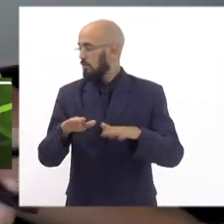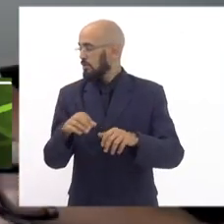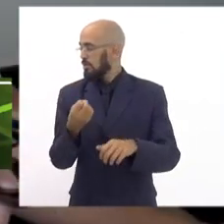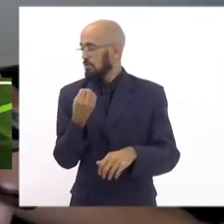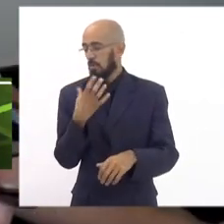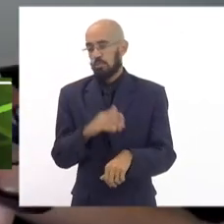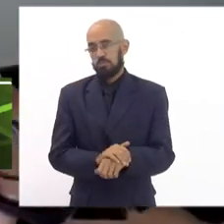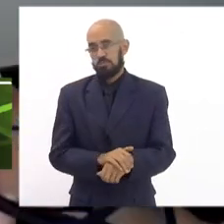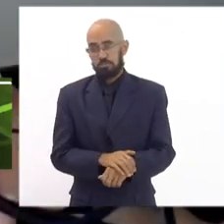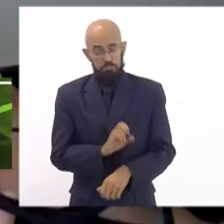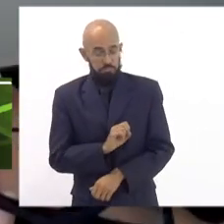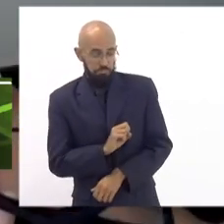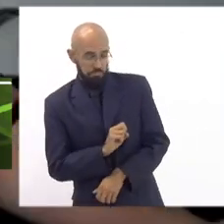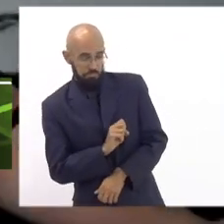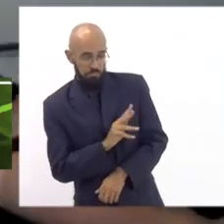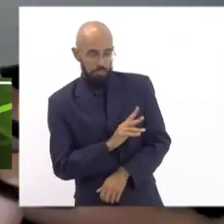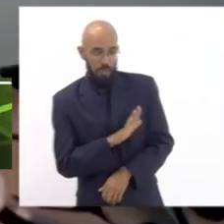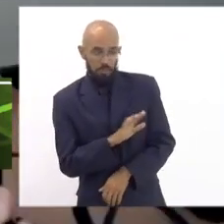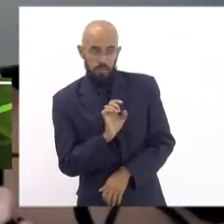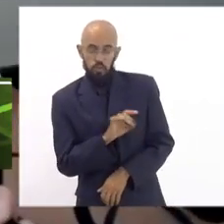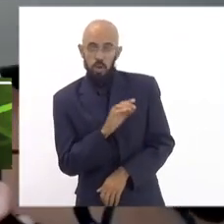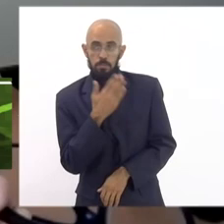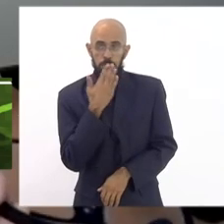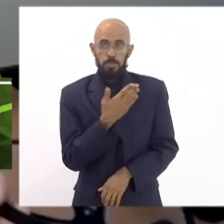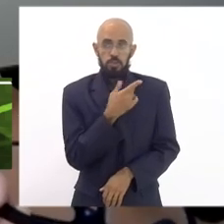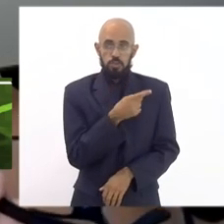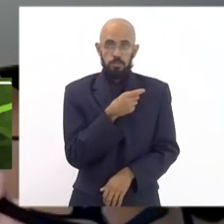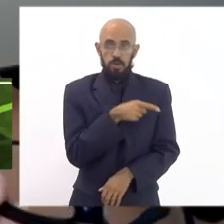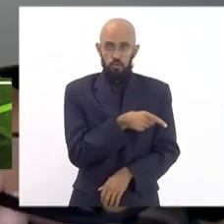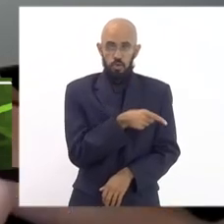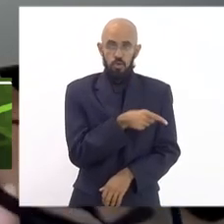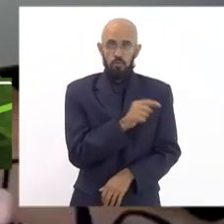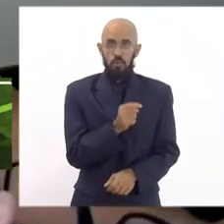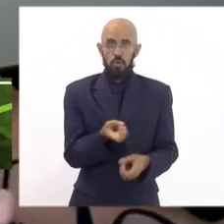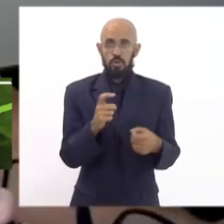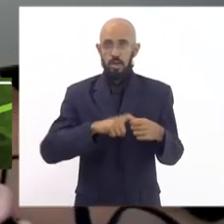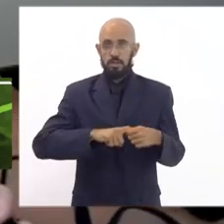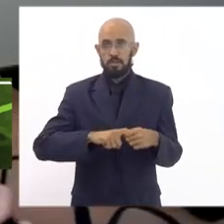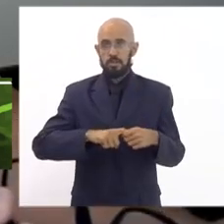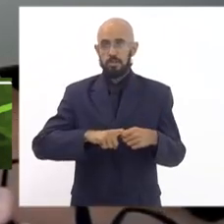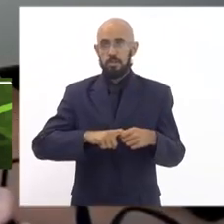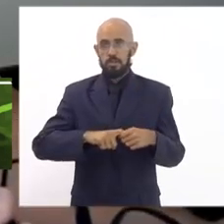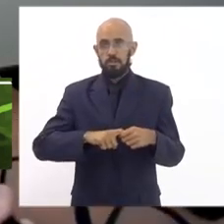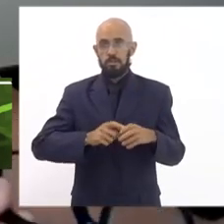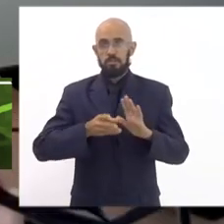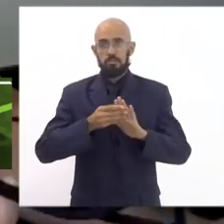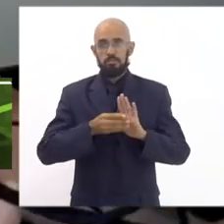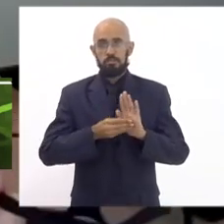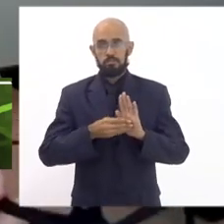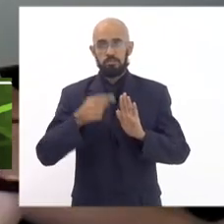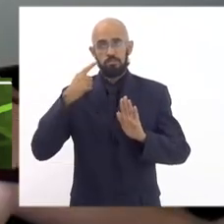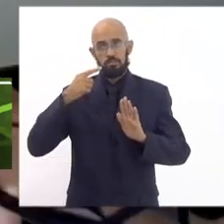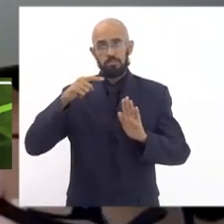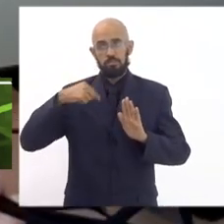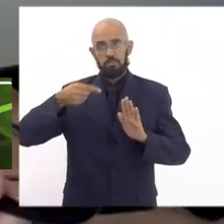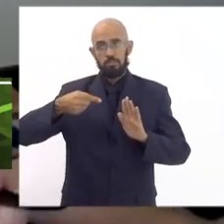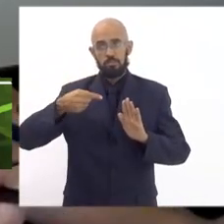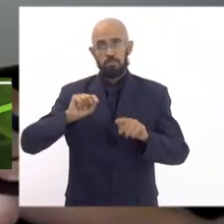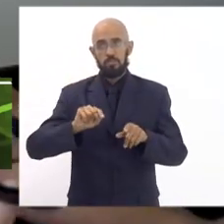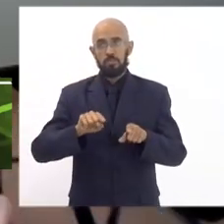queria pedir que Vossa Excelência, por um lado, garantisse que o projeto voltasse à pauta na semana que vem, na primeira obrigado. Da